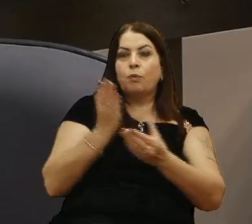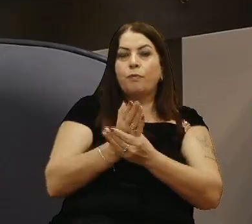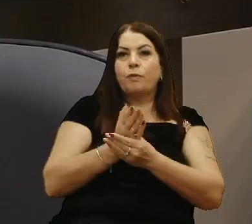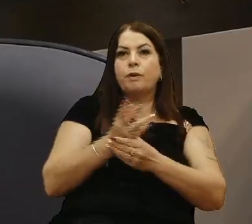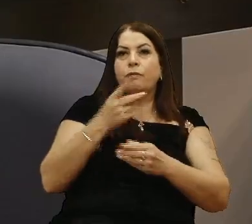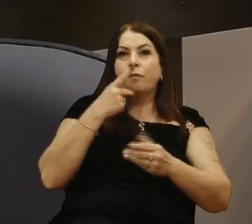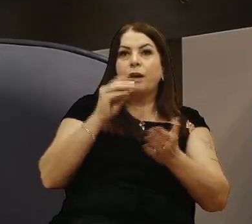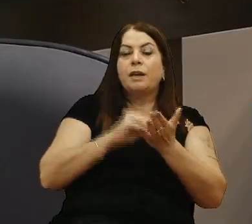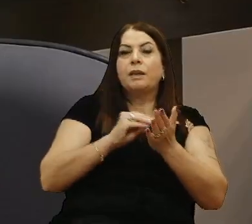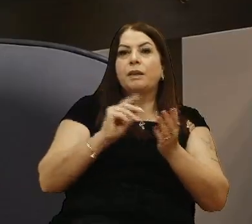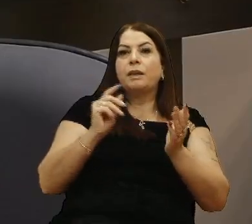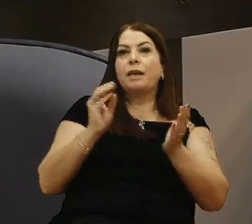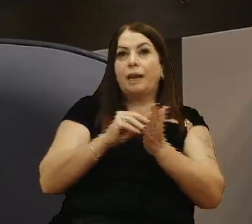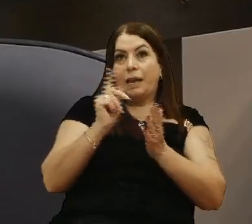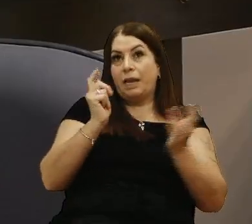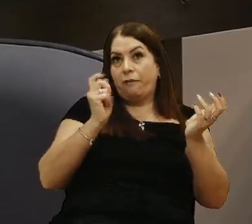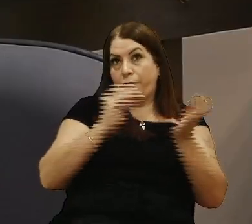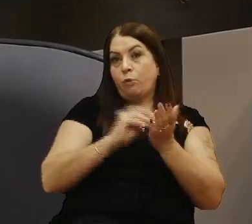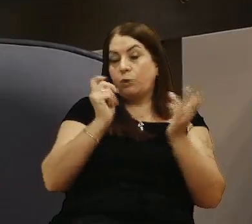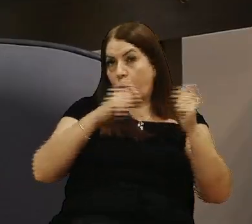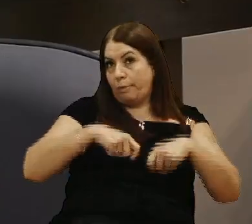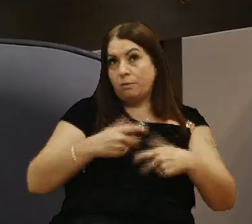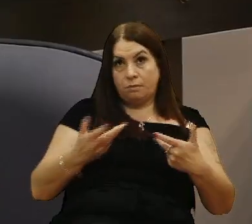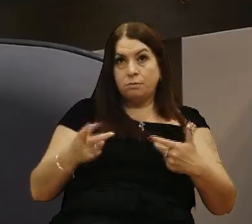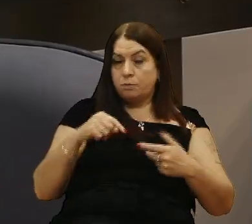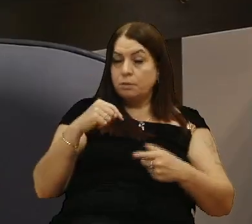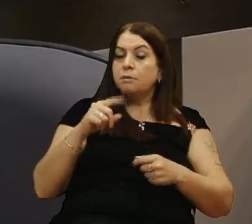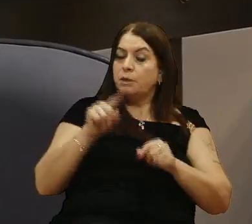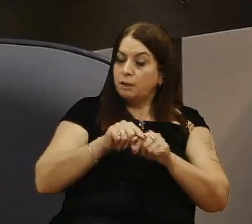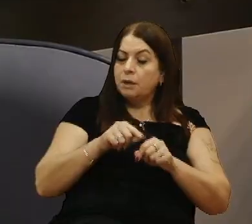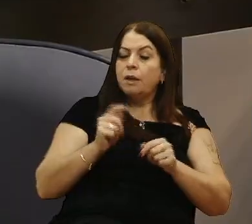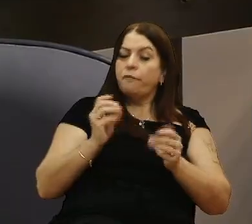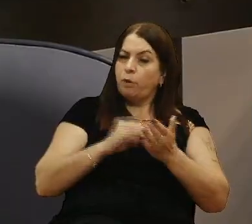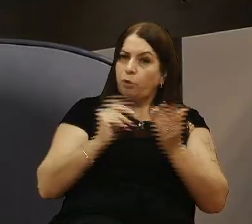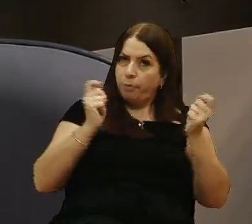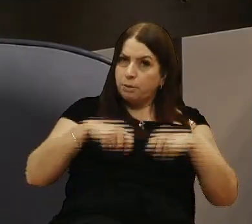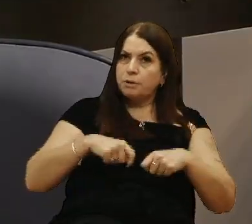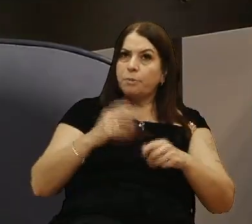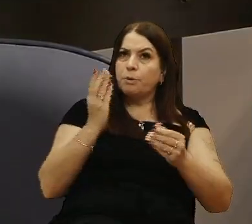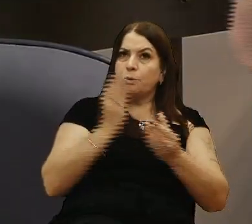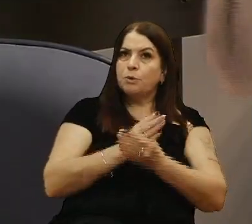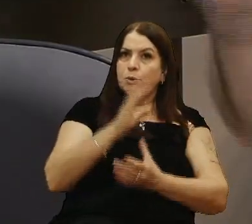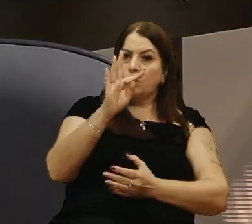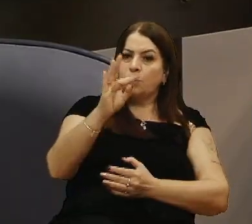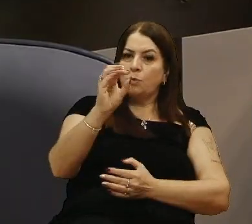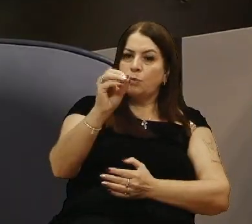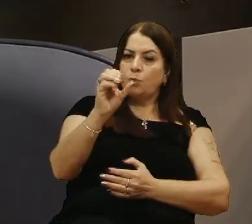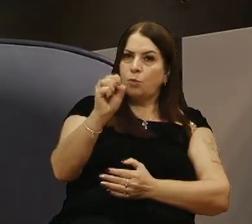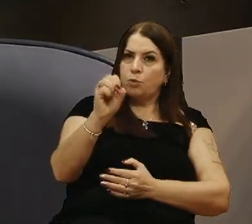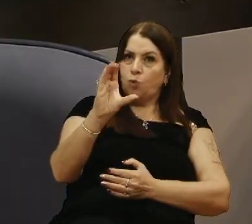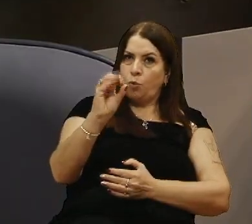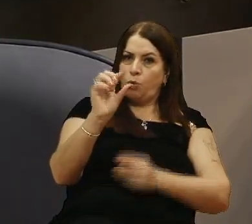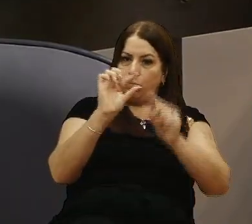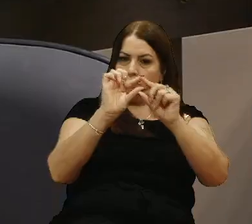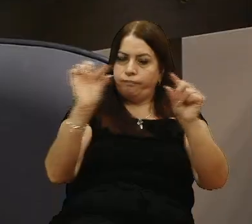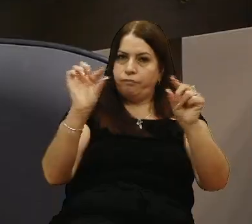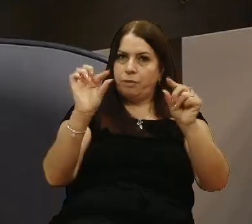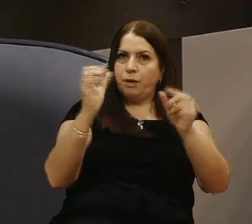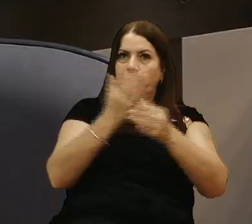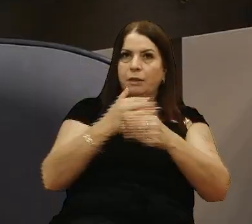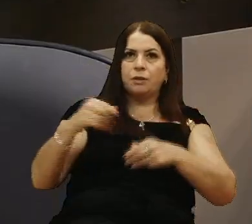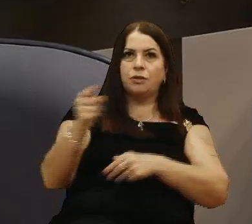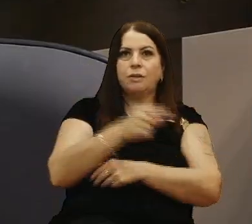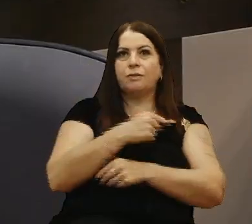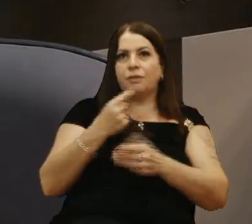que ele é incompetente. Ou seja, é um governo incompetente, tosco, né? Também me processou por essa palavra, é o que eles sublinharam lá no processo. Então,